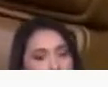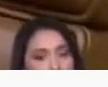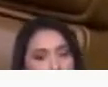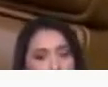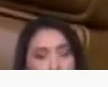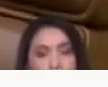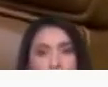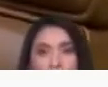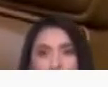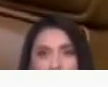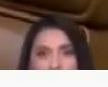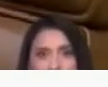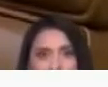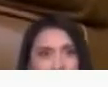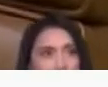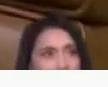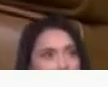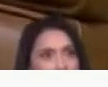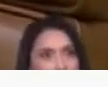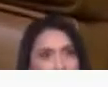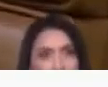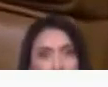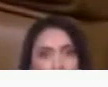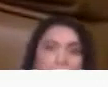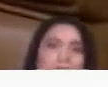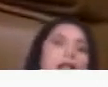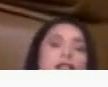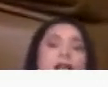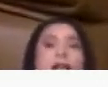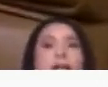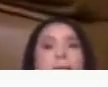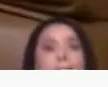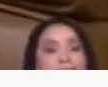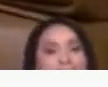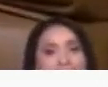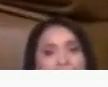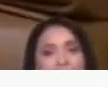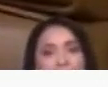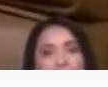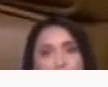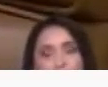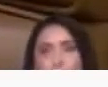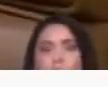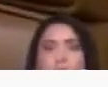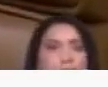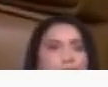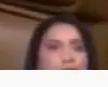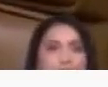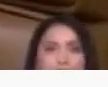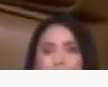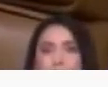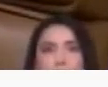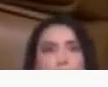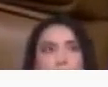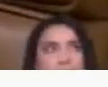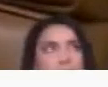foi apresentado para as prisões. É totalmente desproporcional em todos